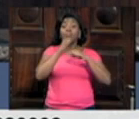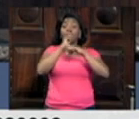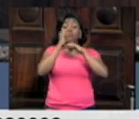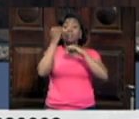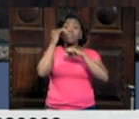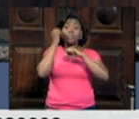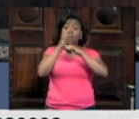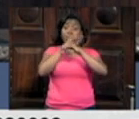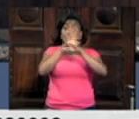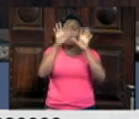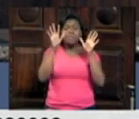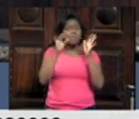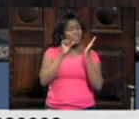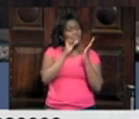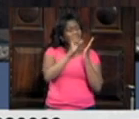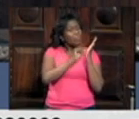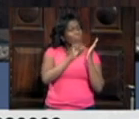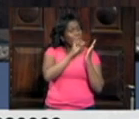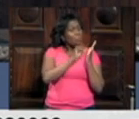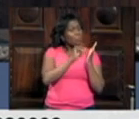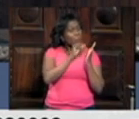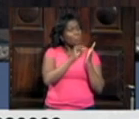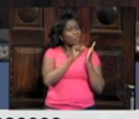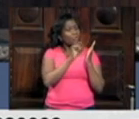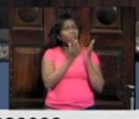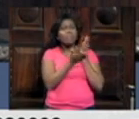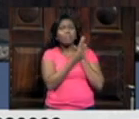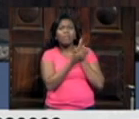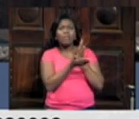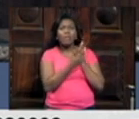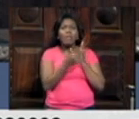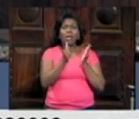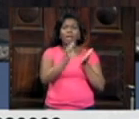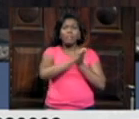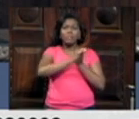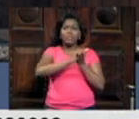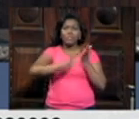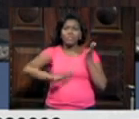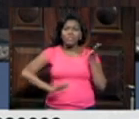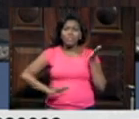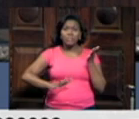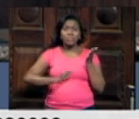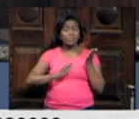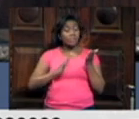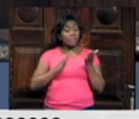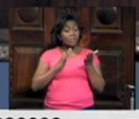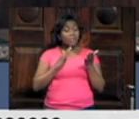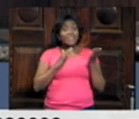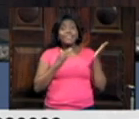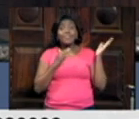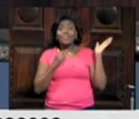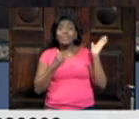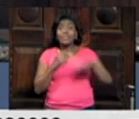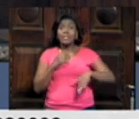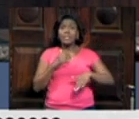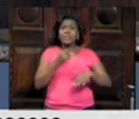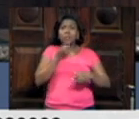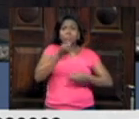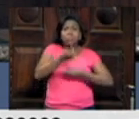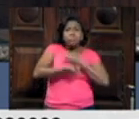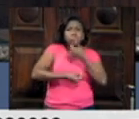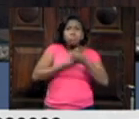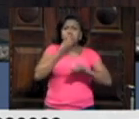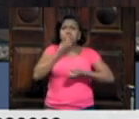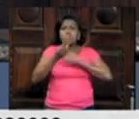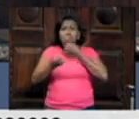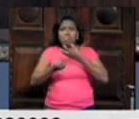era a natureza, né, dessa atividade econômica que traria tantos